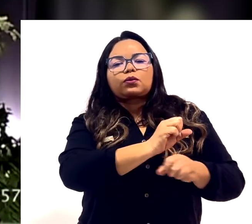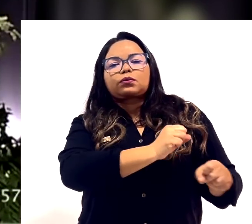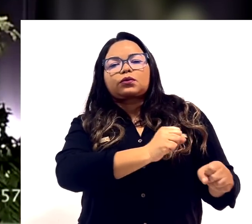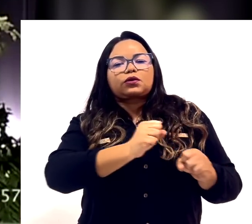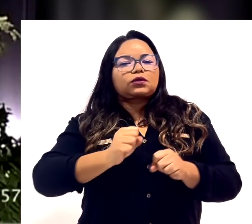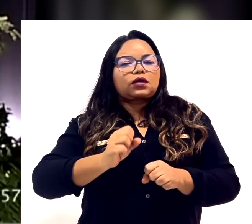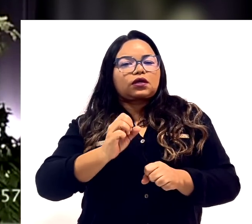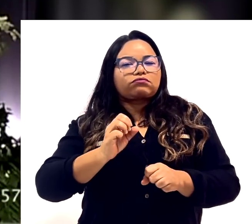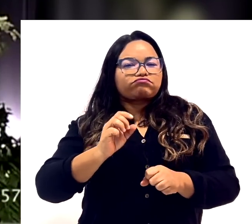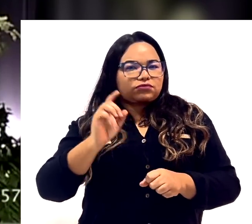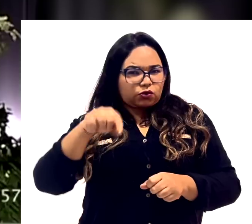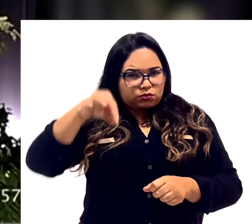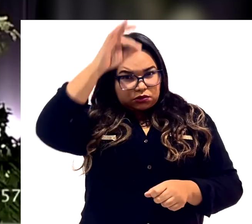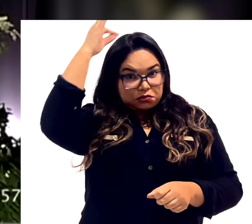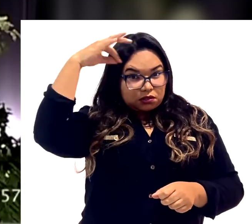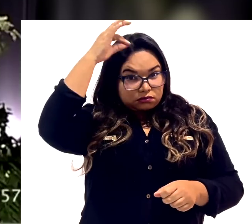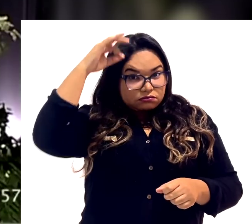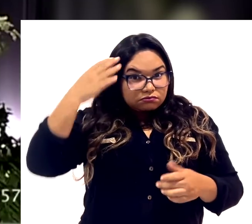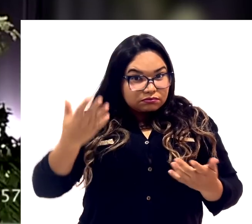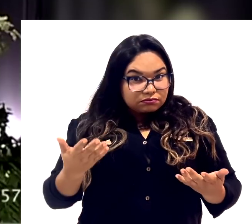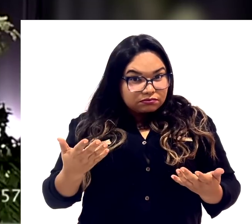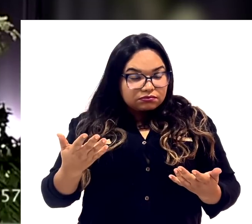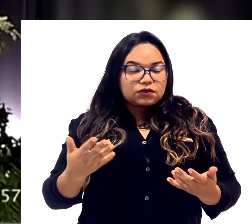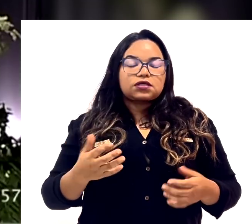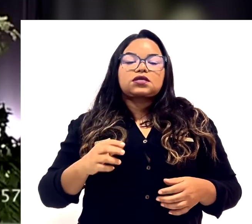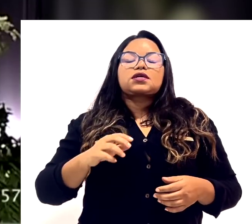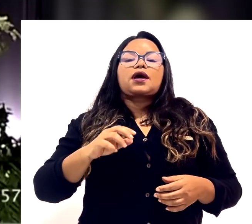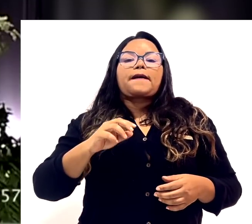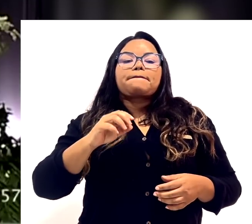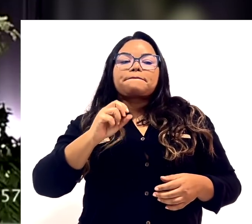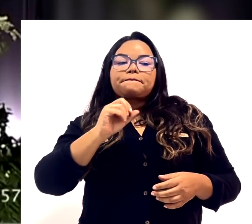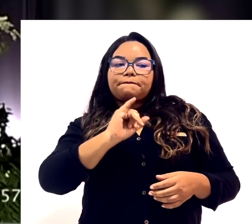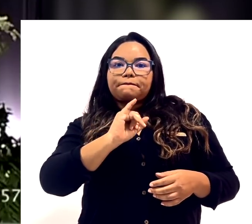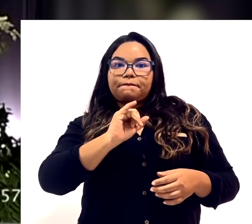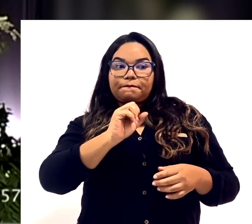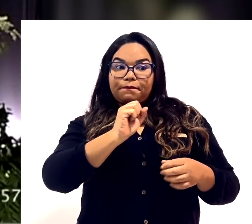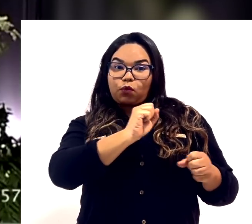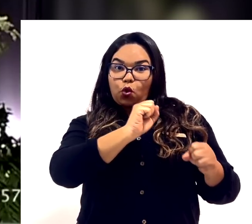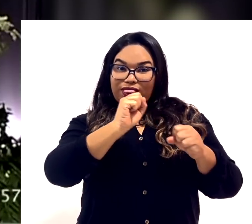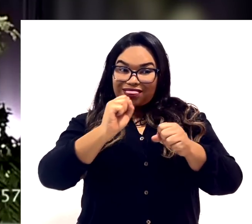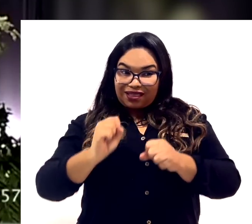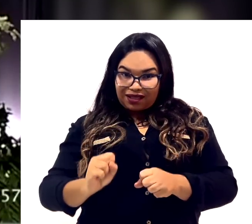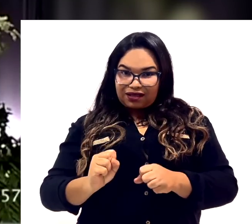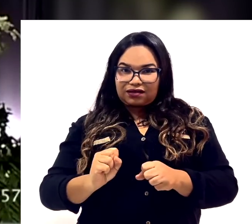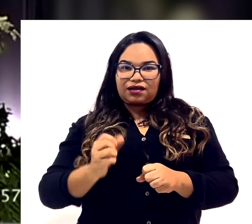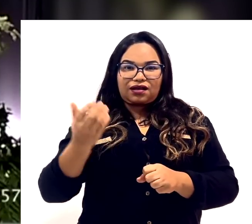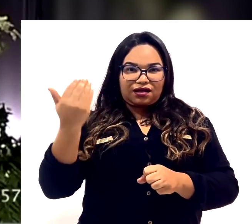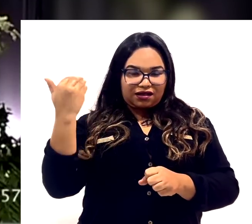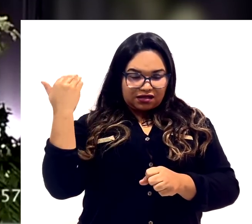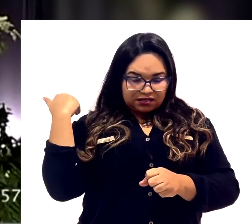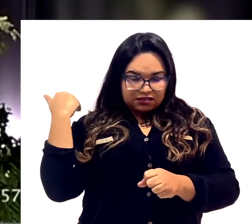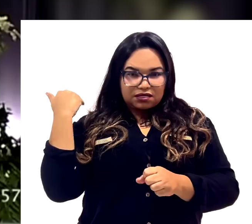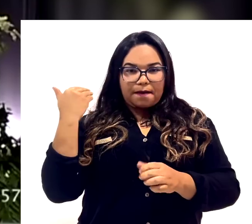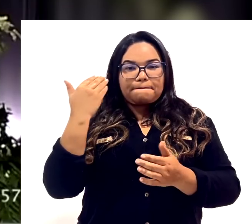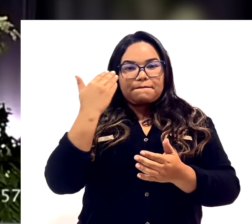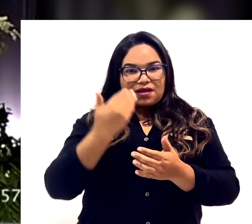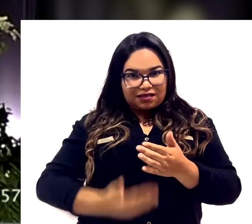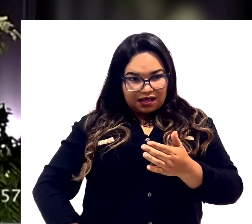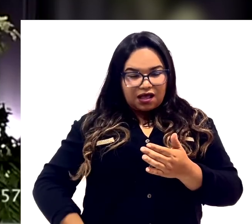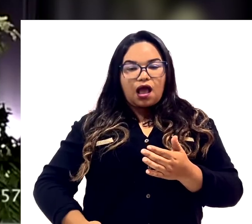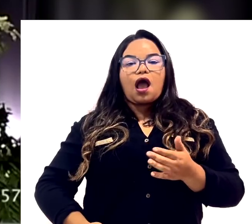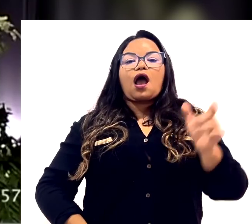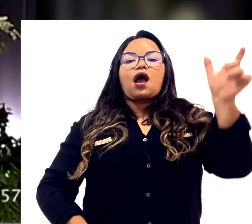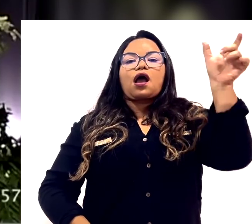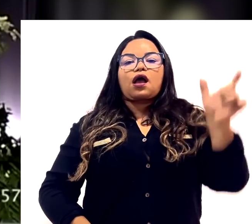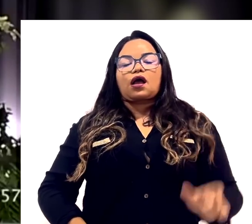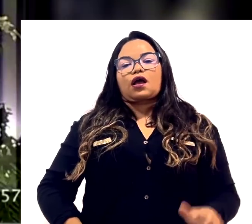Santo? Havia um poder a detê-lo. E quando este poder é removido, o anticristo se levanta e permanecerá até que o